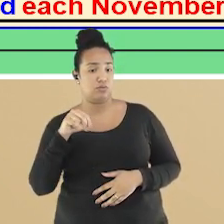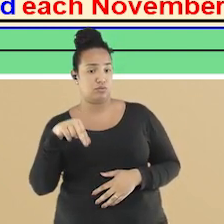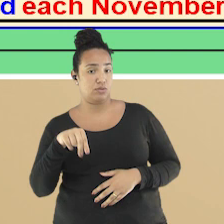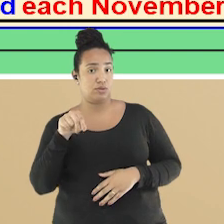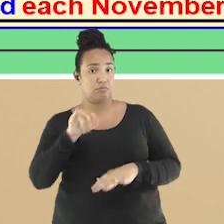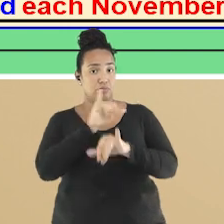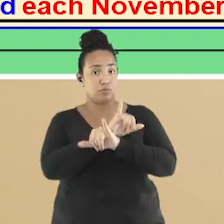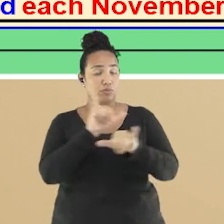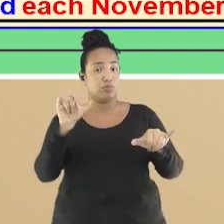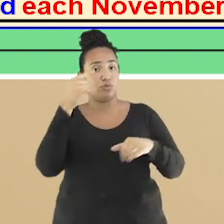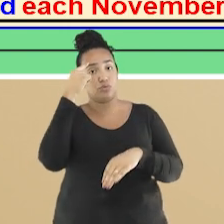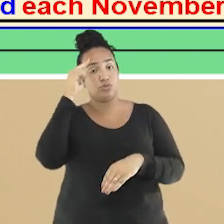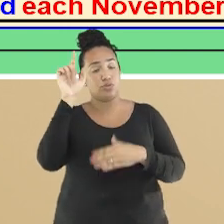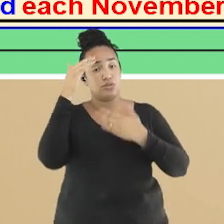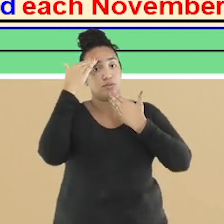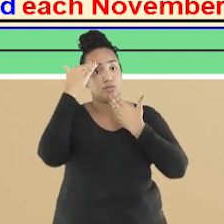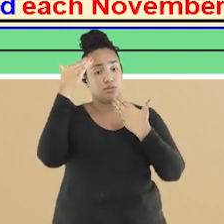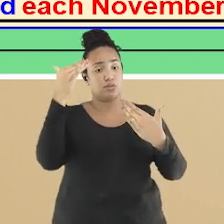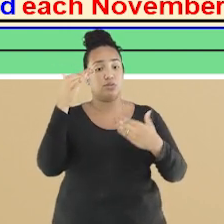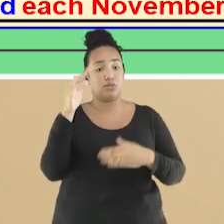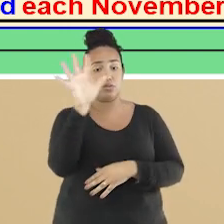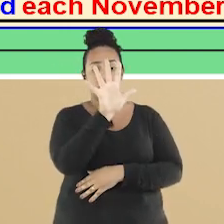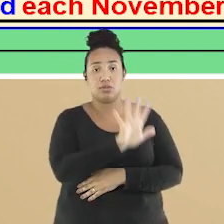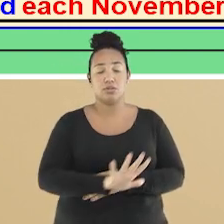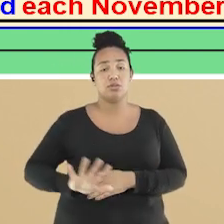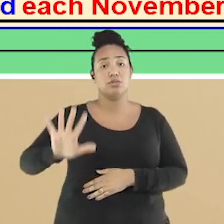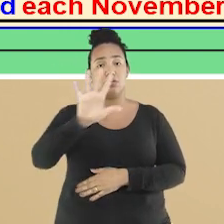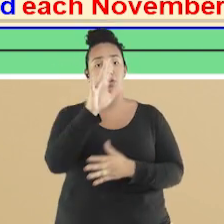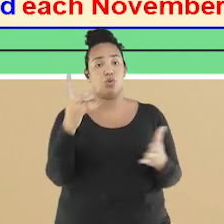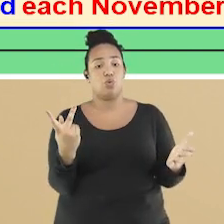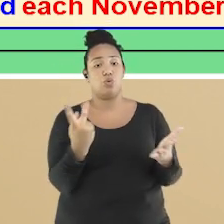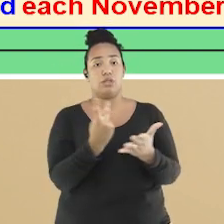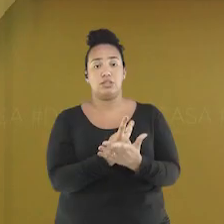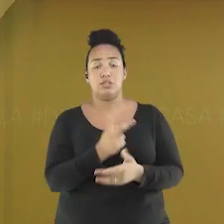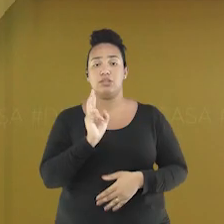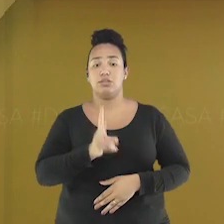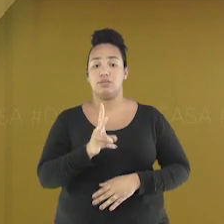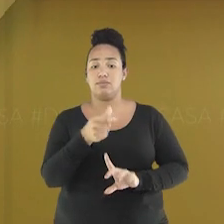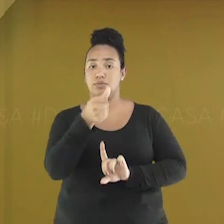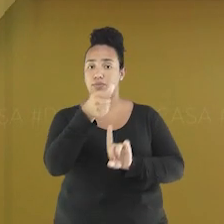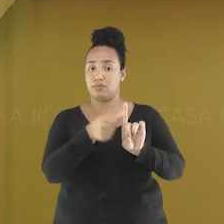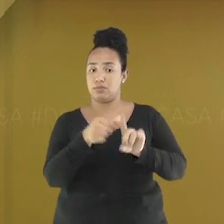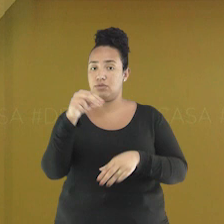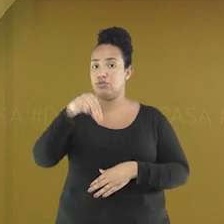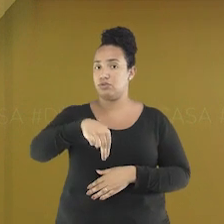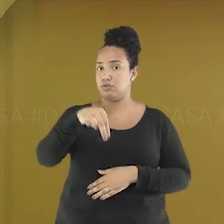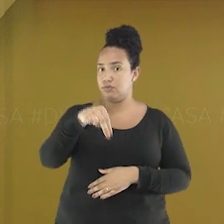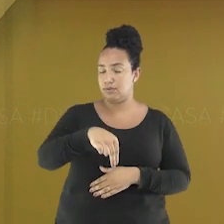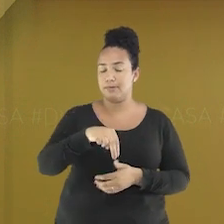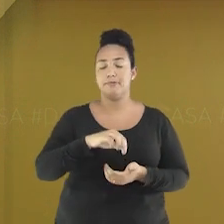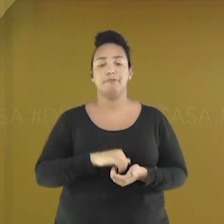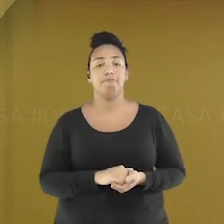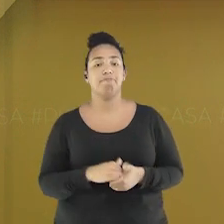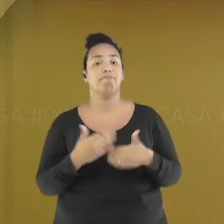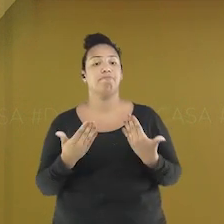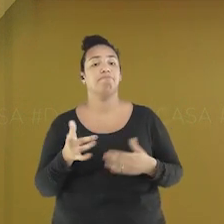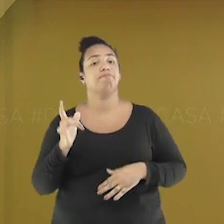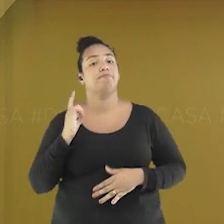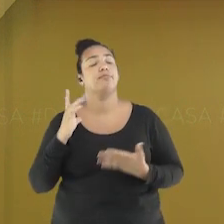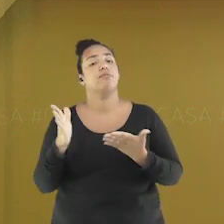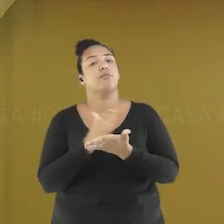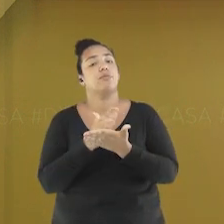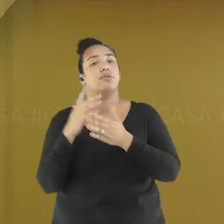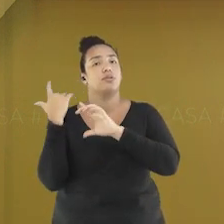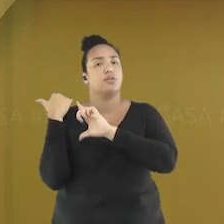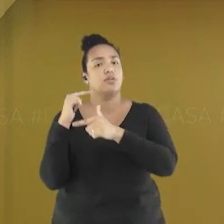de Graças Nacional a ser assim realizado todo mês de novembro. Isso aí. Algumas tradições que ocorrem